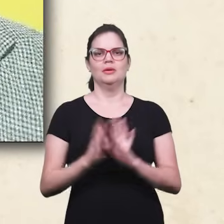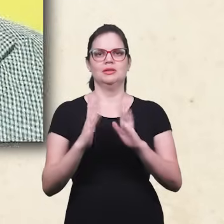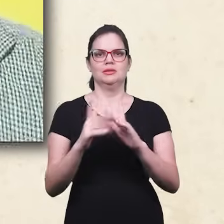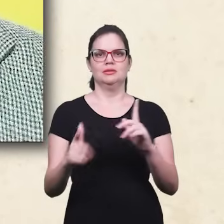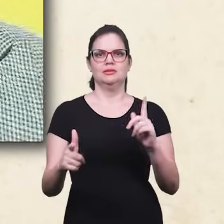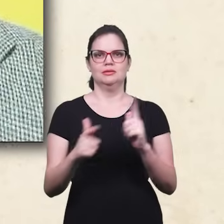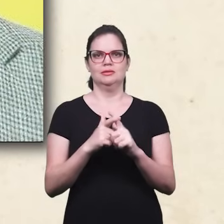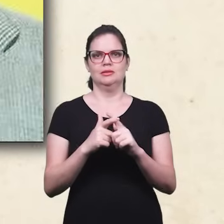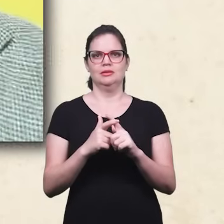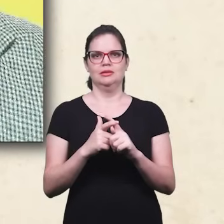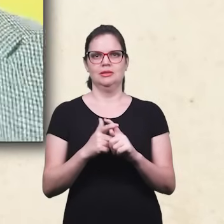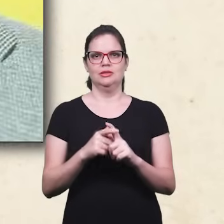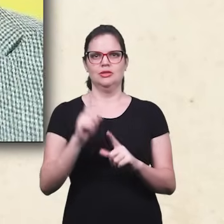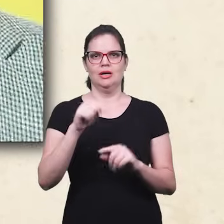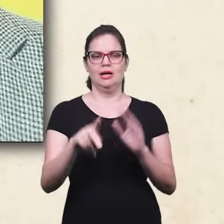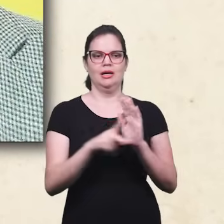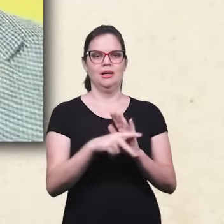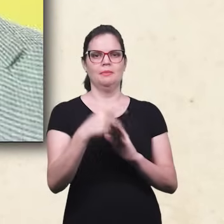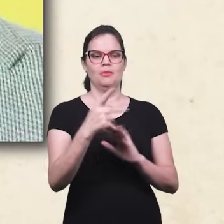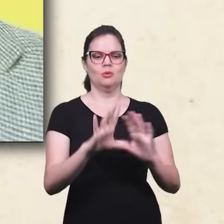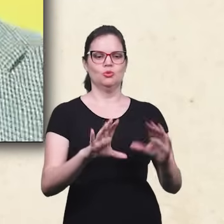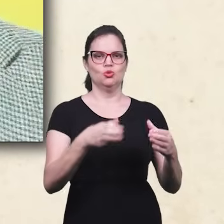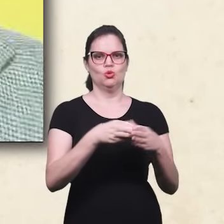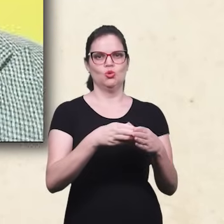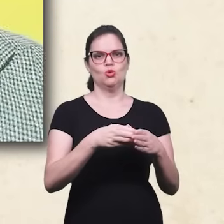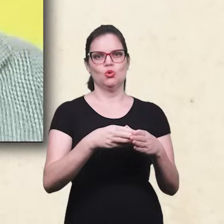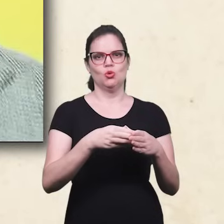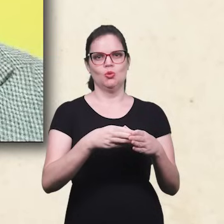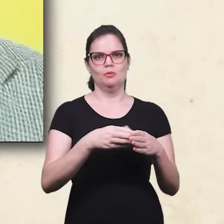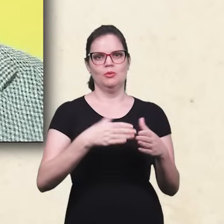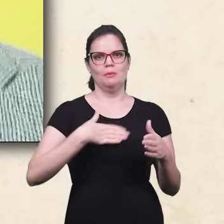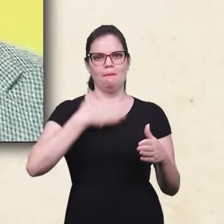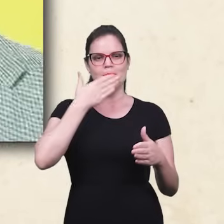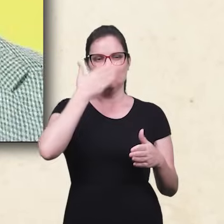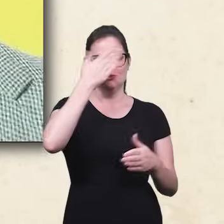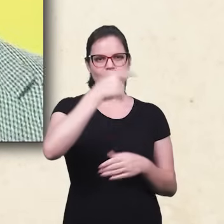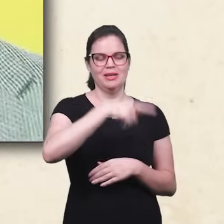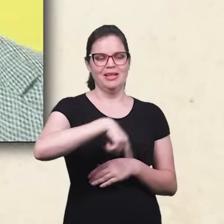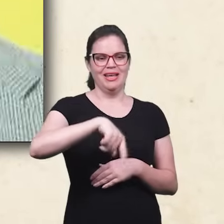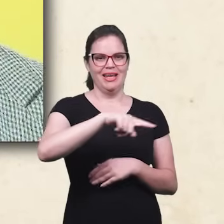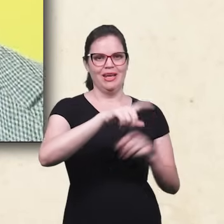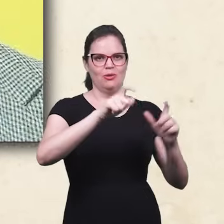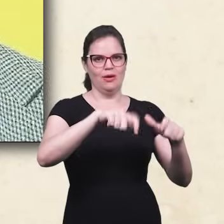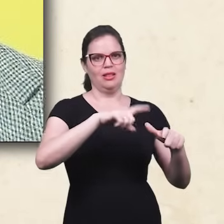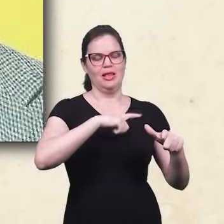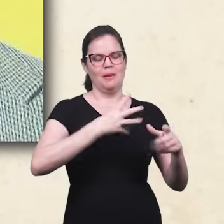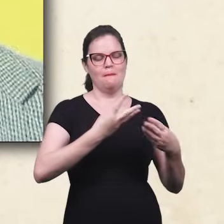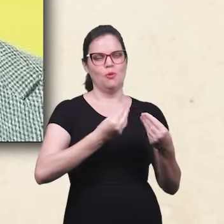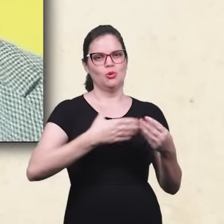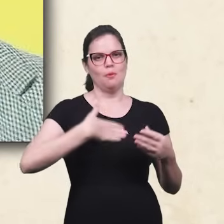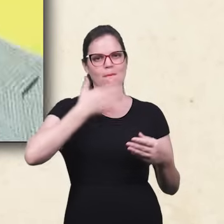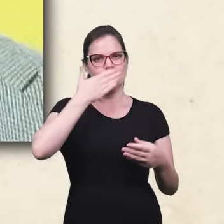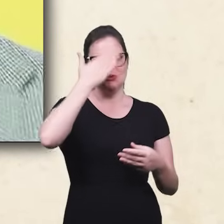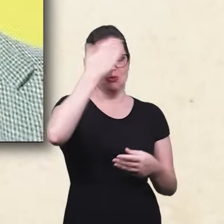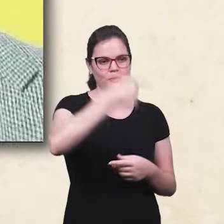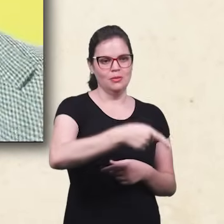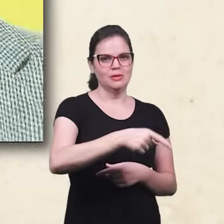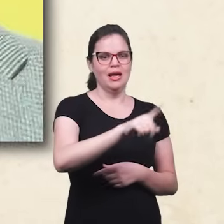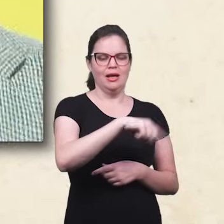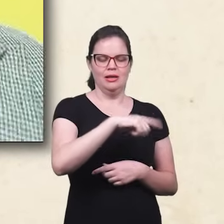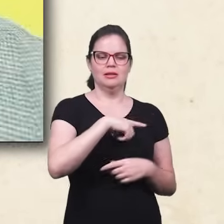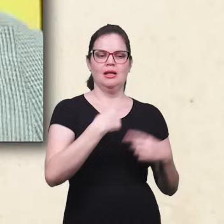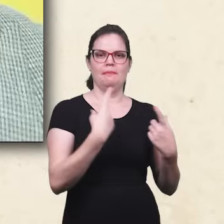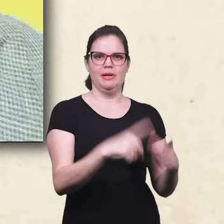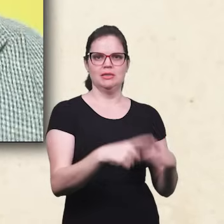que é da parte dos muçulmanos, são perseguidas e até uma vez